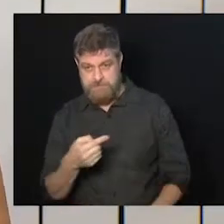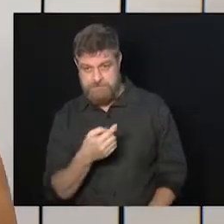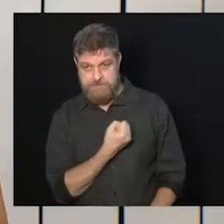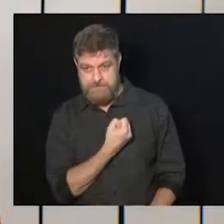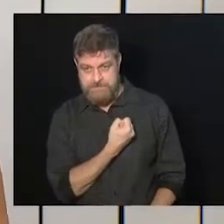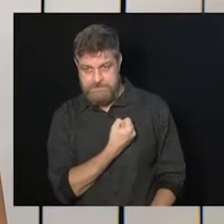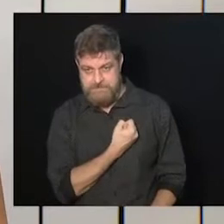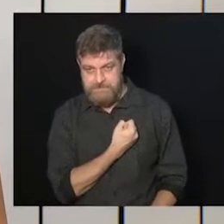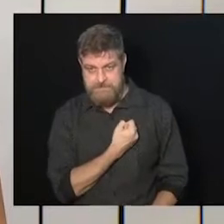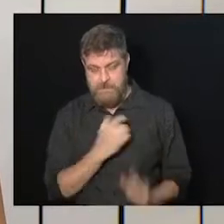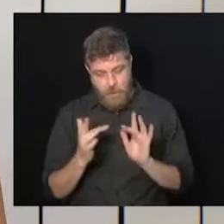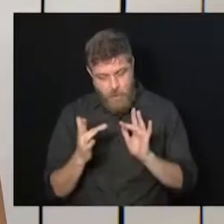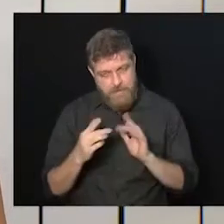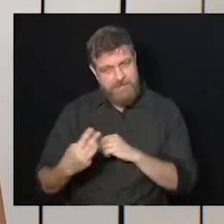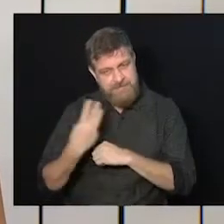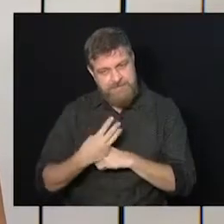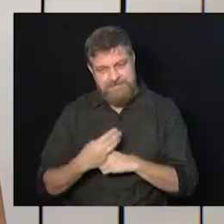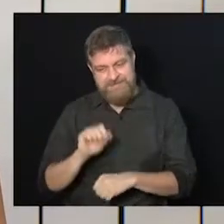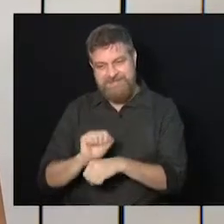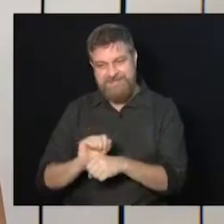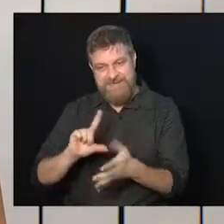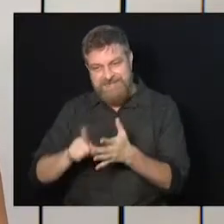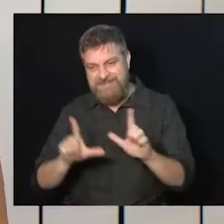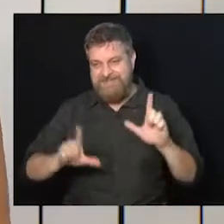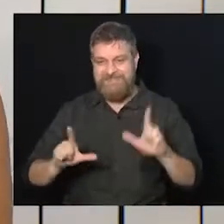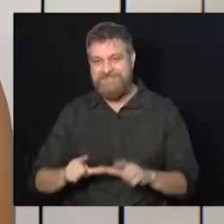19978293776. Entre em contato com a gente e até um próximo Questão de